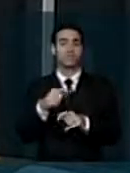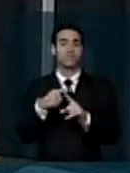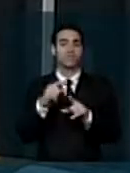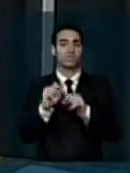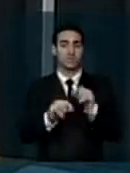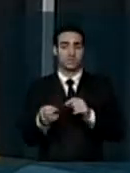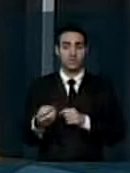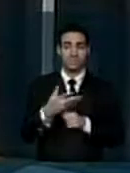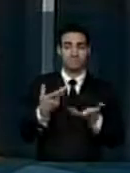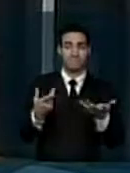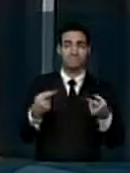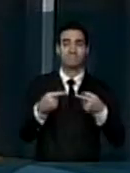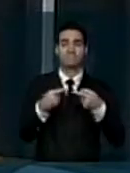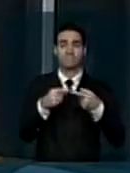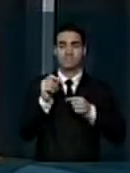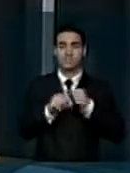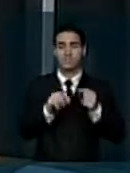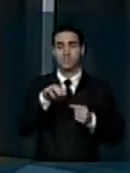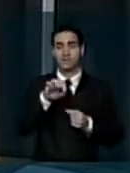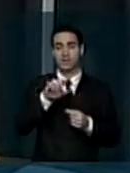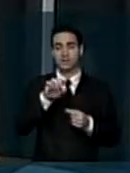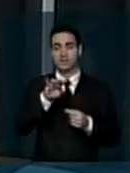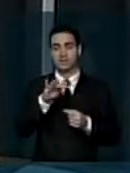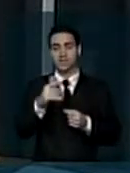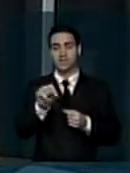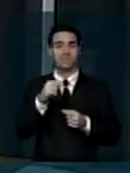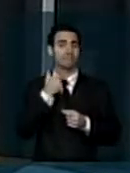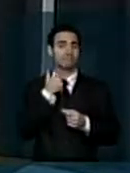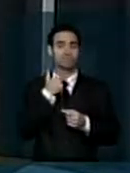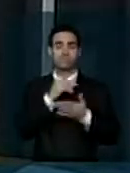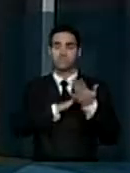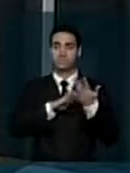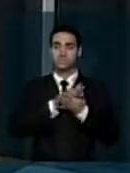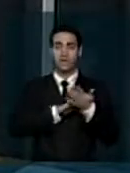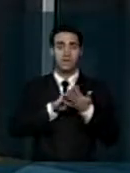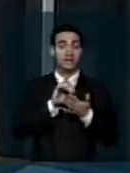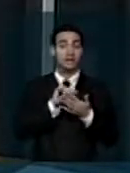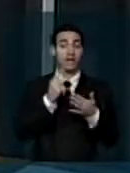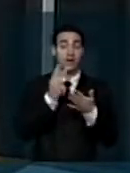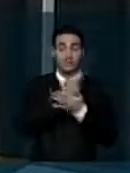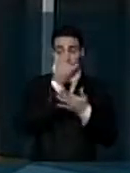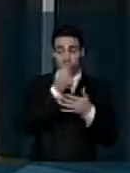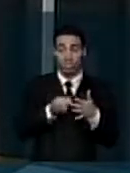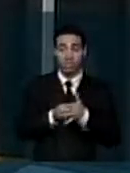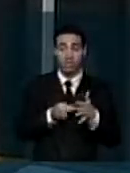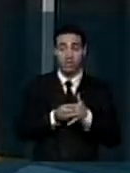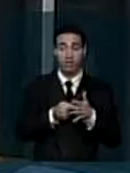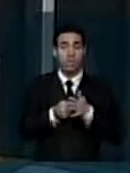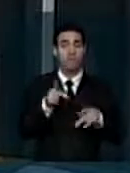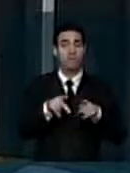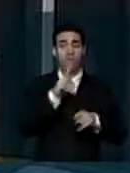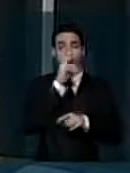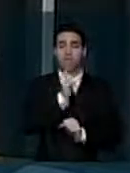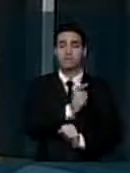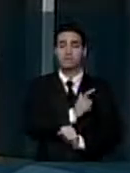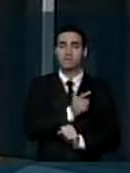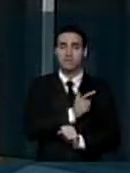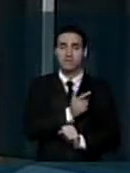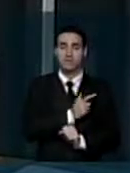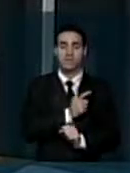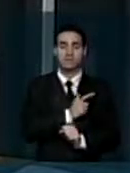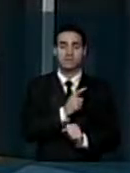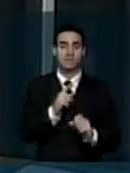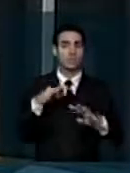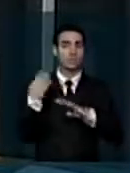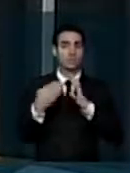atual circo das eleições, não podem nada se não sofrem pressões populares fortes, de alta